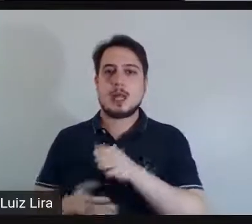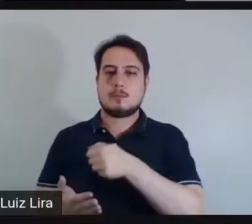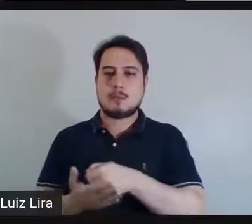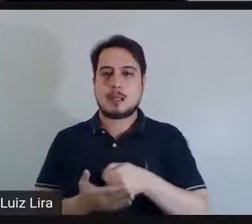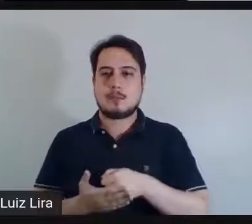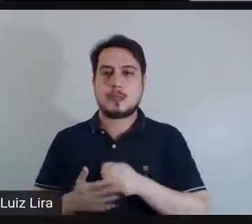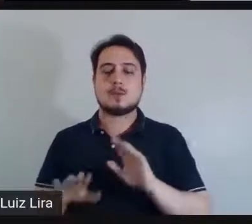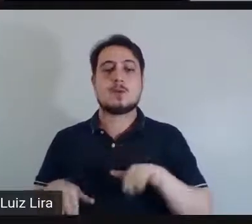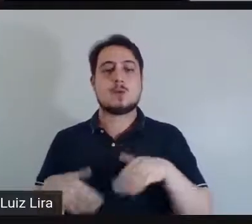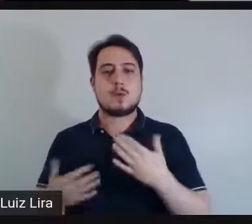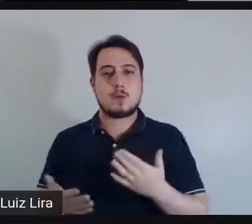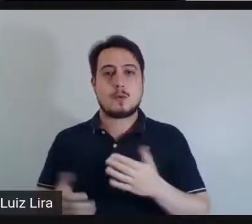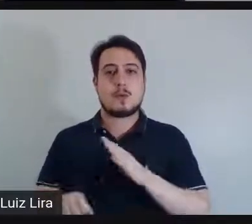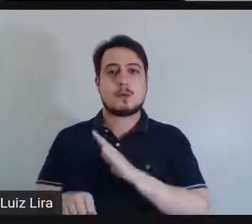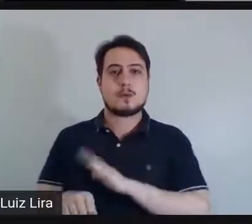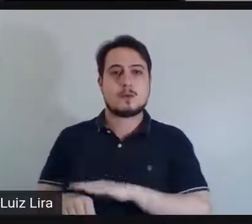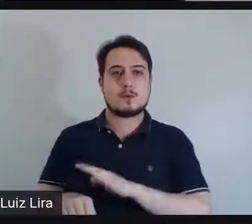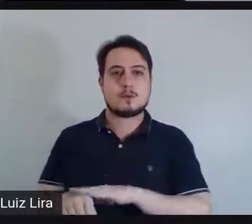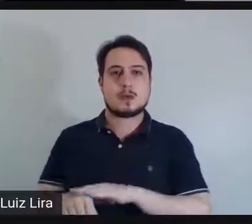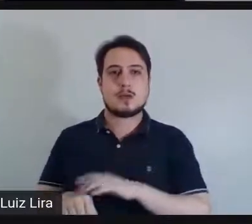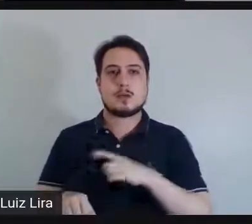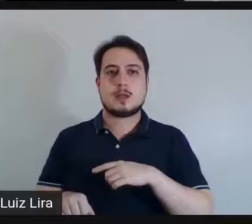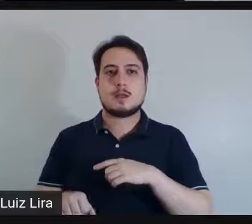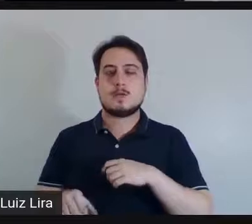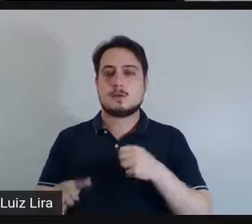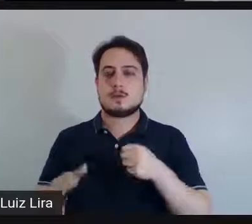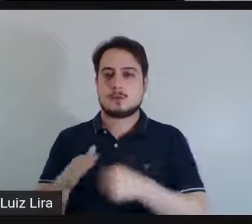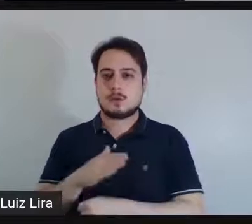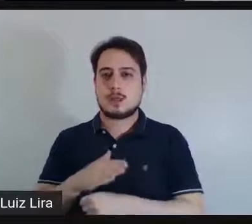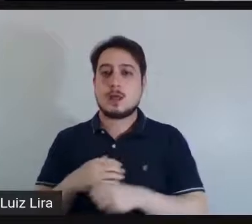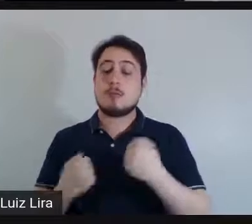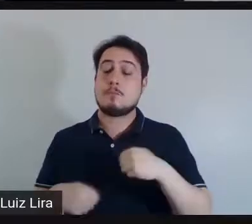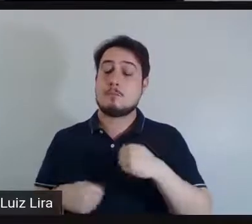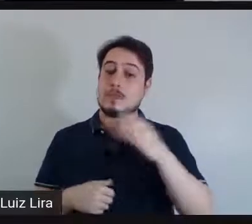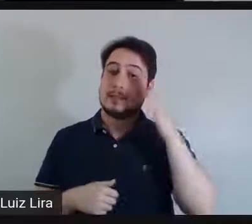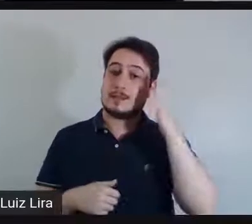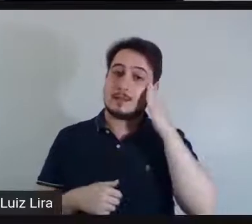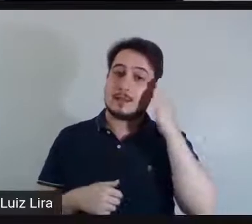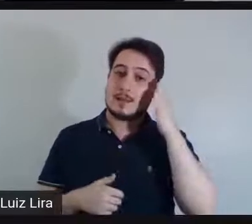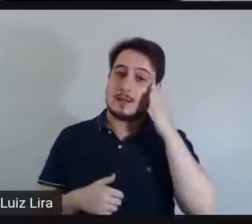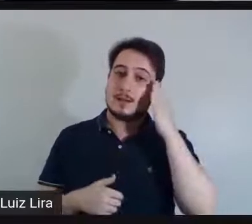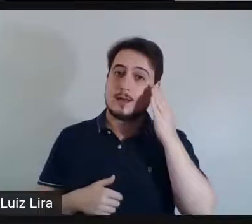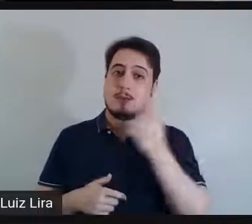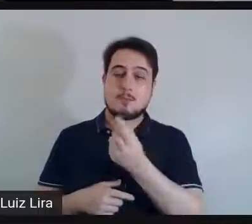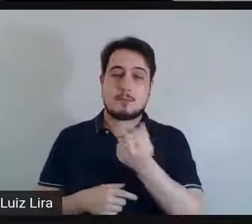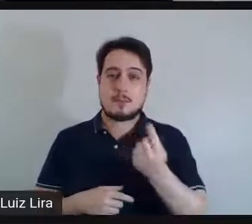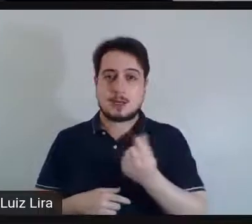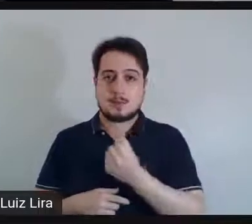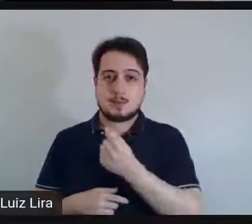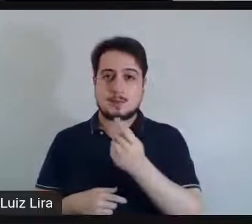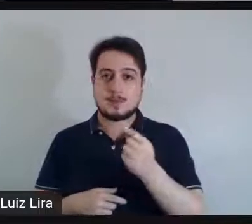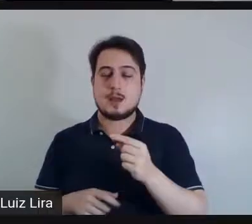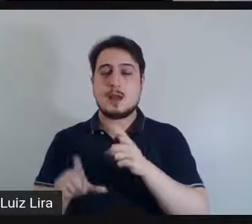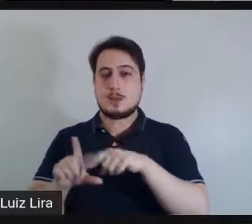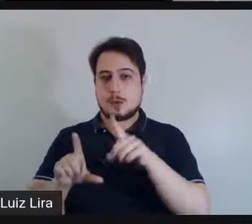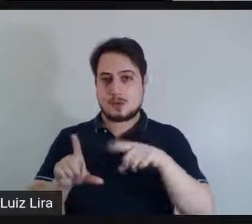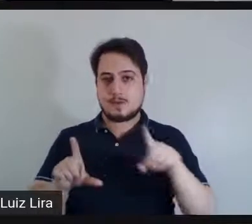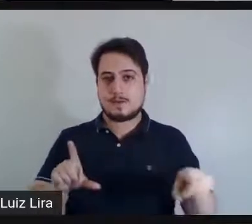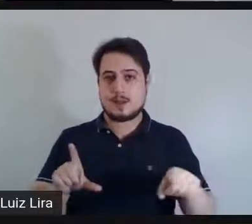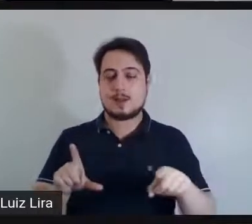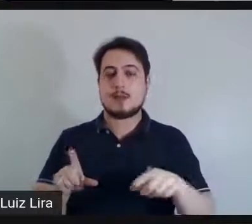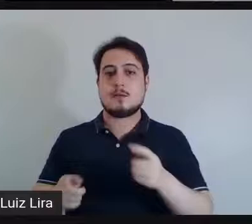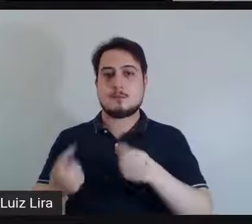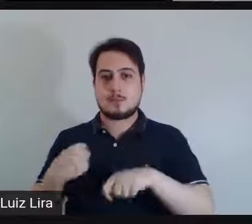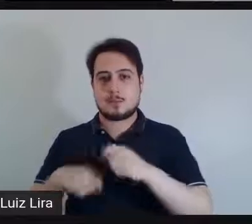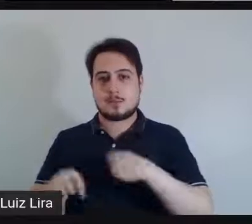no momento que eu vou contratar, eu tenho que saber se aquele preço, até por causa das variáveis de mercado, do cenário